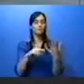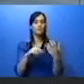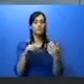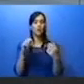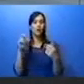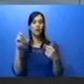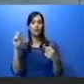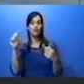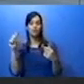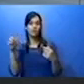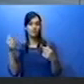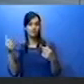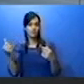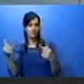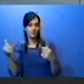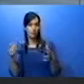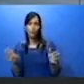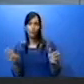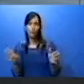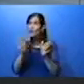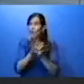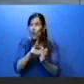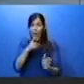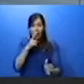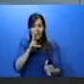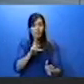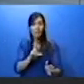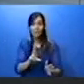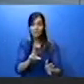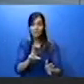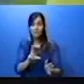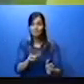Ok? Cheguei no meu resultado já, portanto,